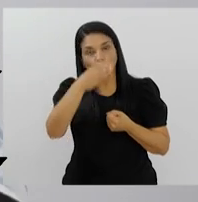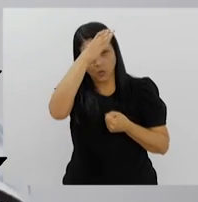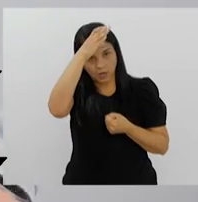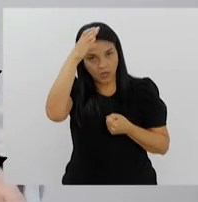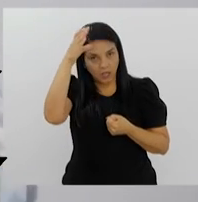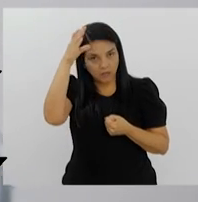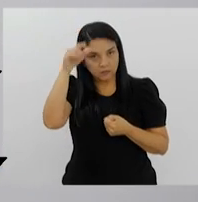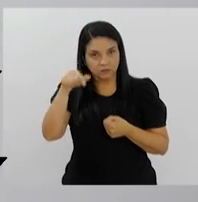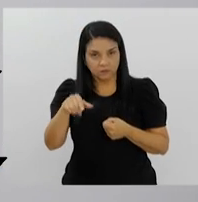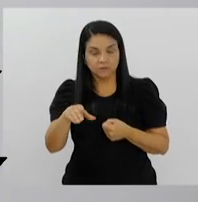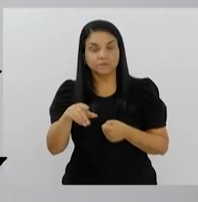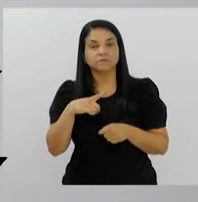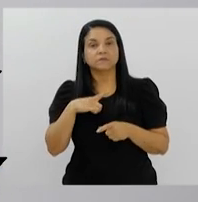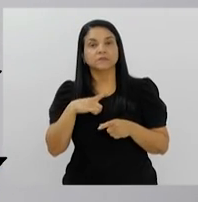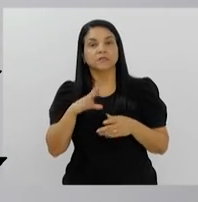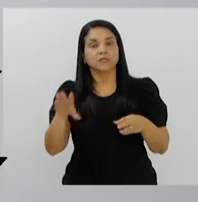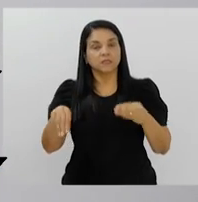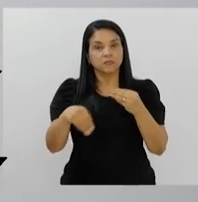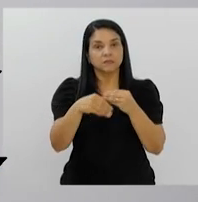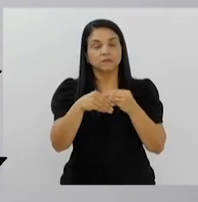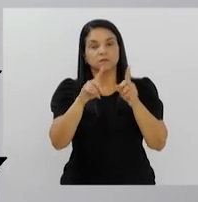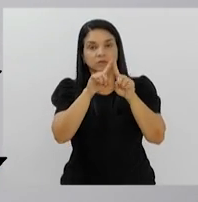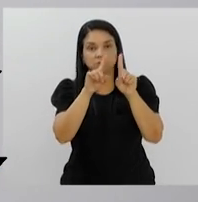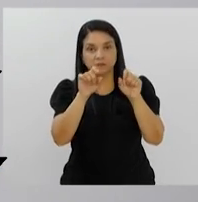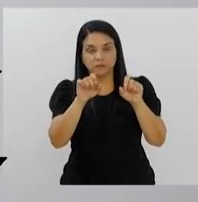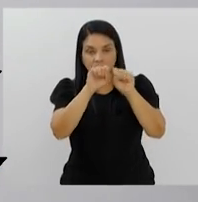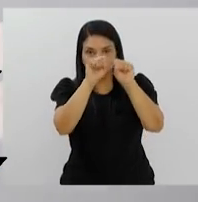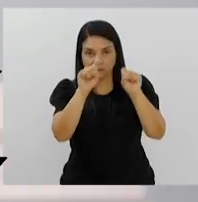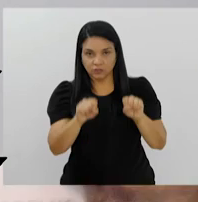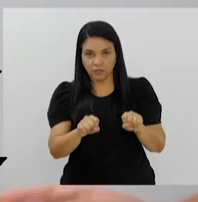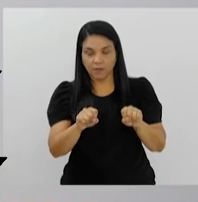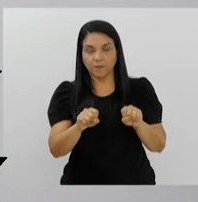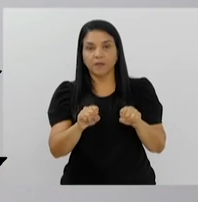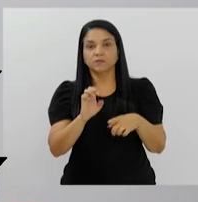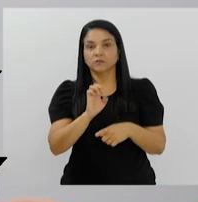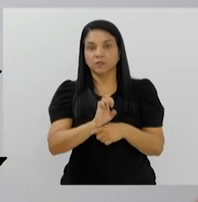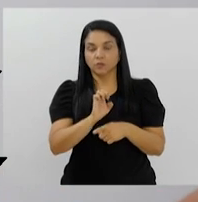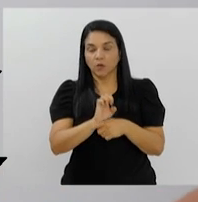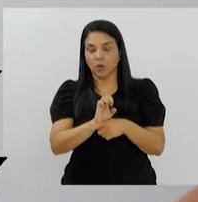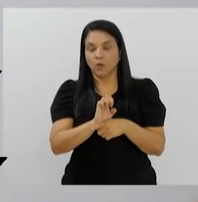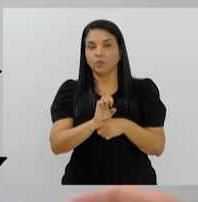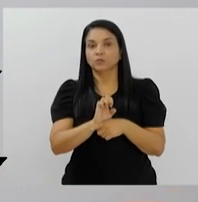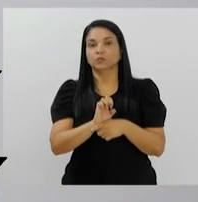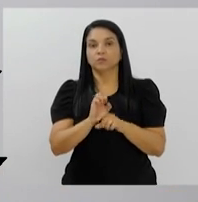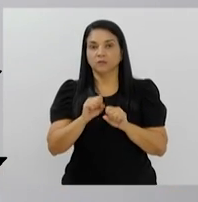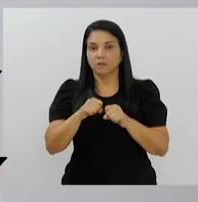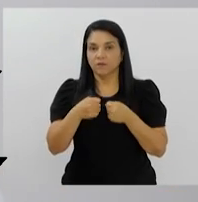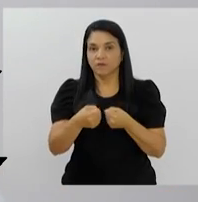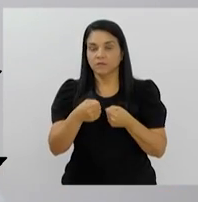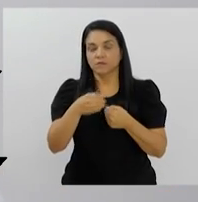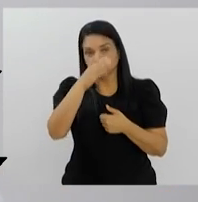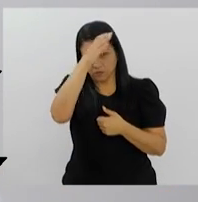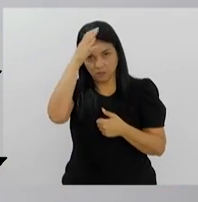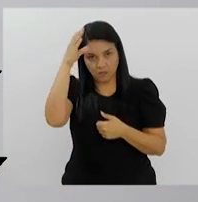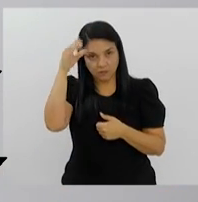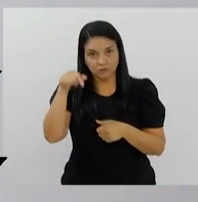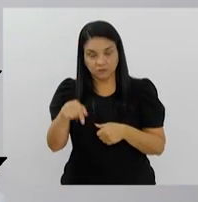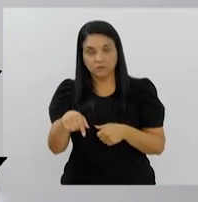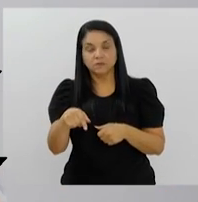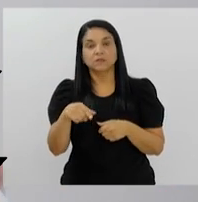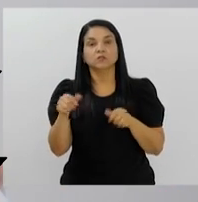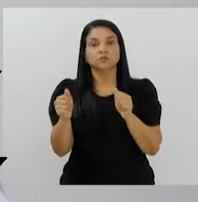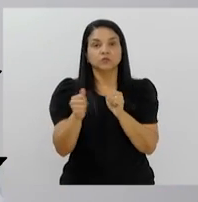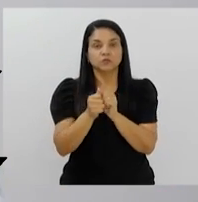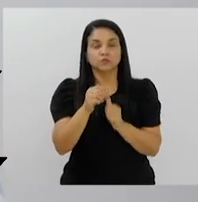parte do sistema Estadual de Defesa do Consumidor juntamente com a defensoria públ o